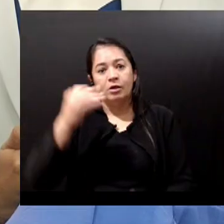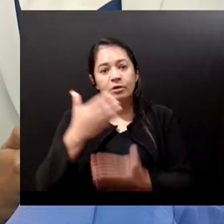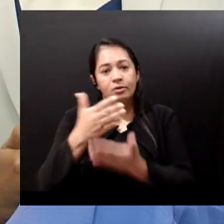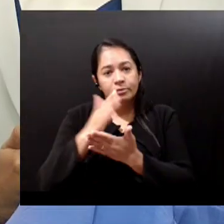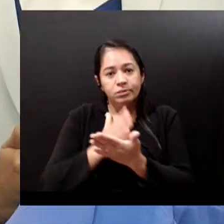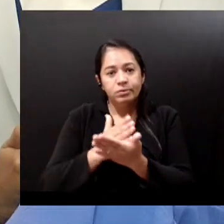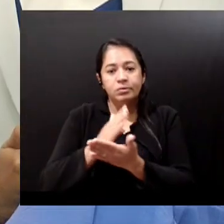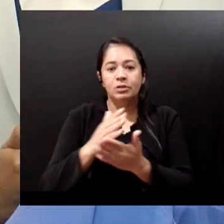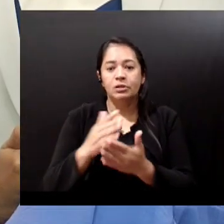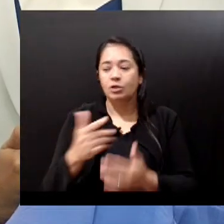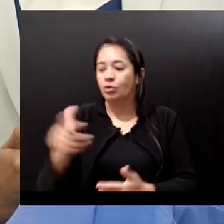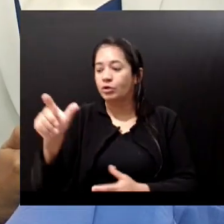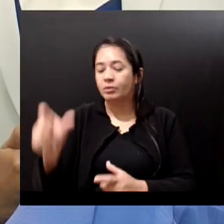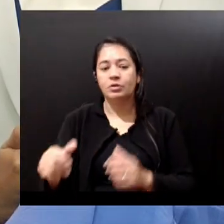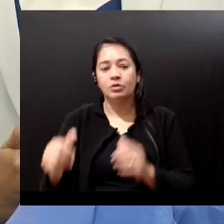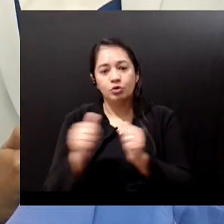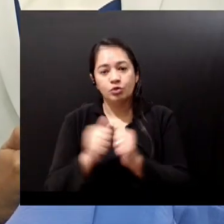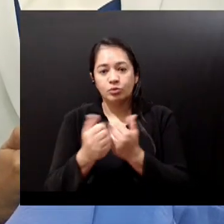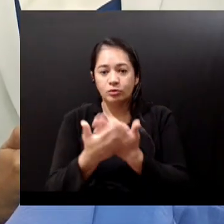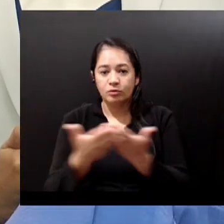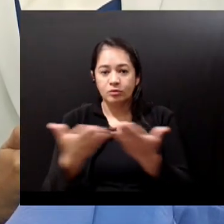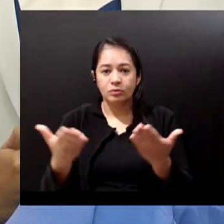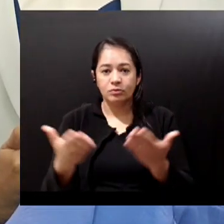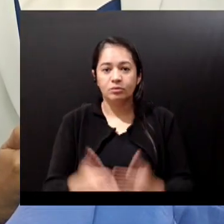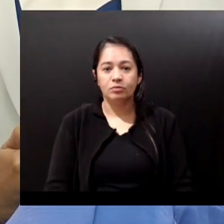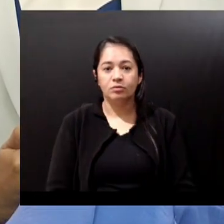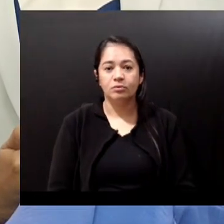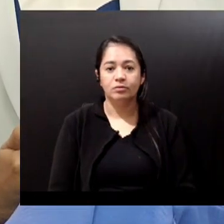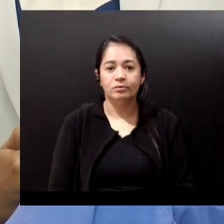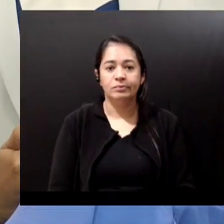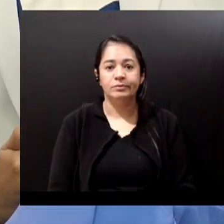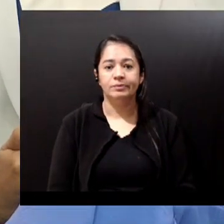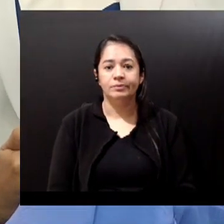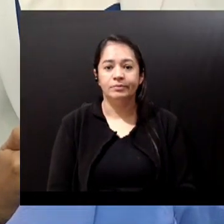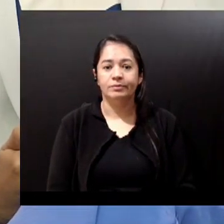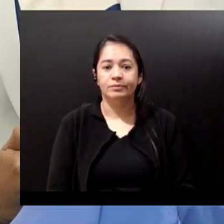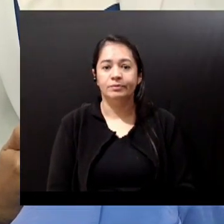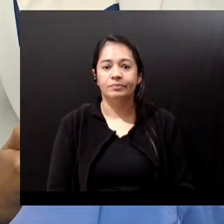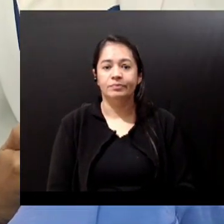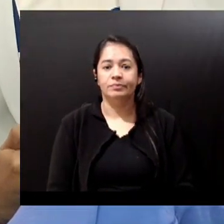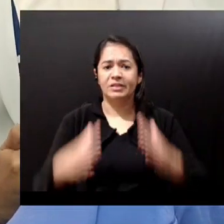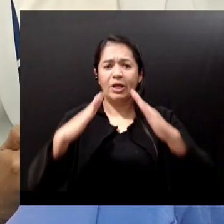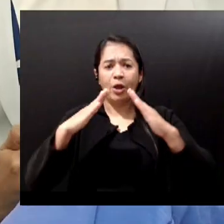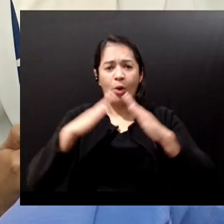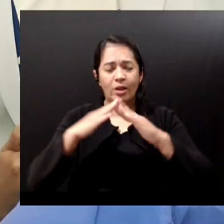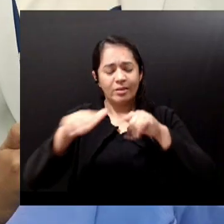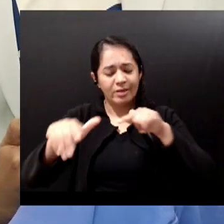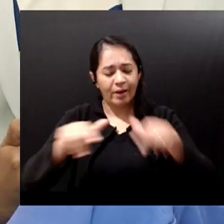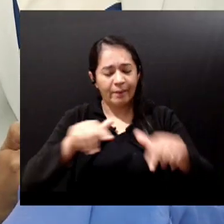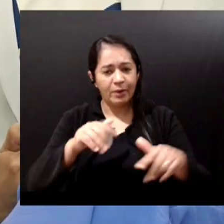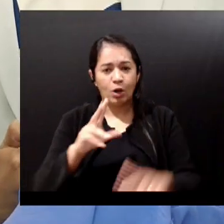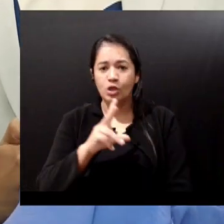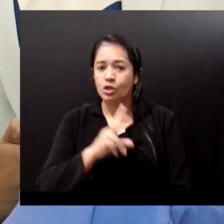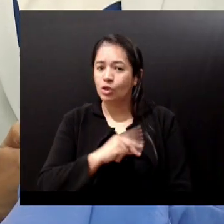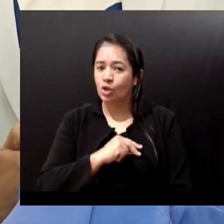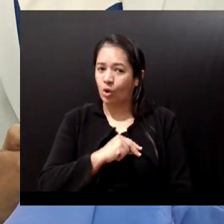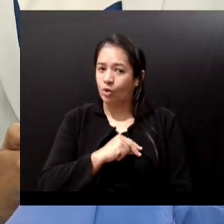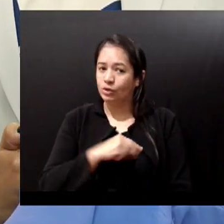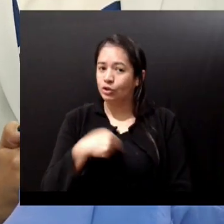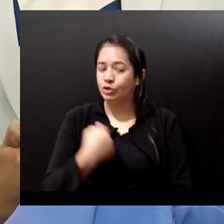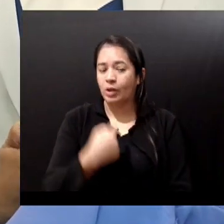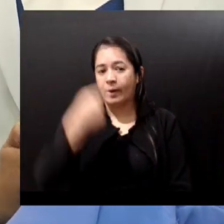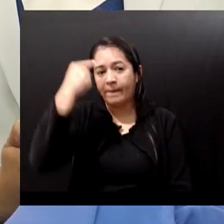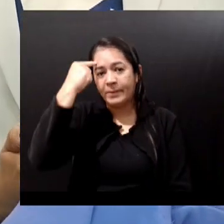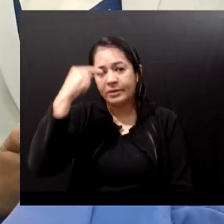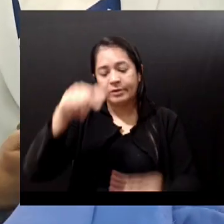mesmo ambiente que você. Na Então, a questão do etiqueta é home. muito importante, Na né? questão do home office, então. Exatamente. A gente pensa que está trabalhando em casa e